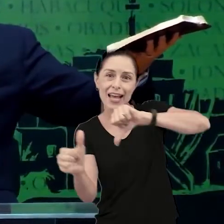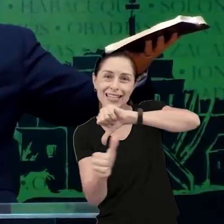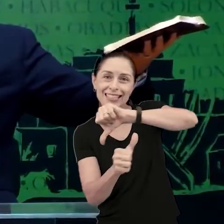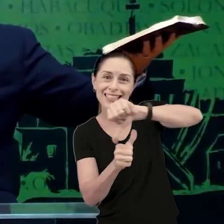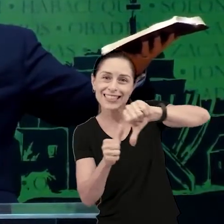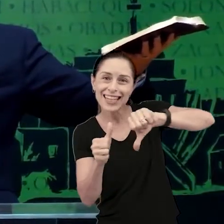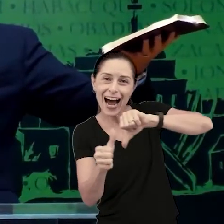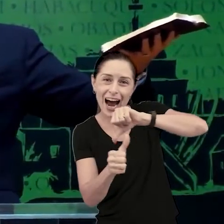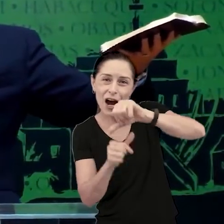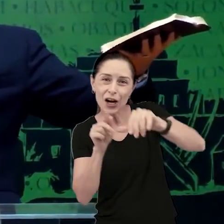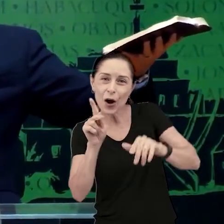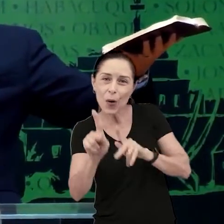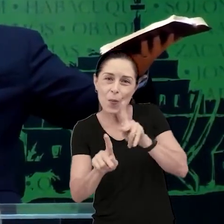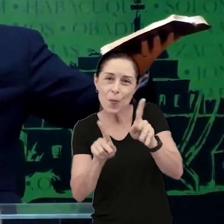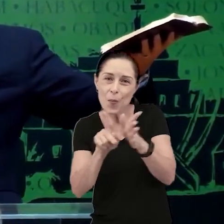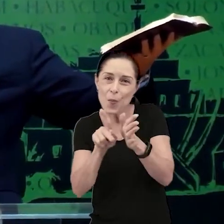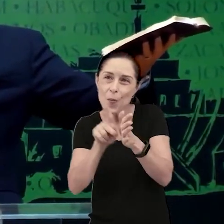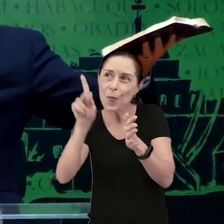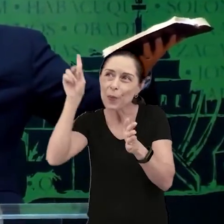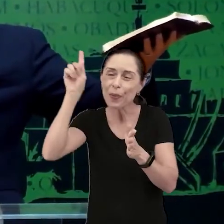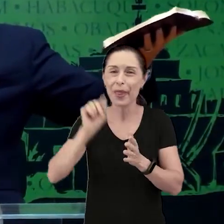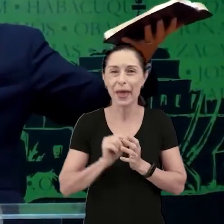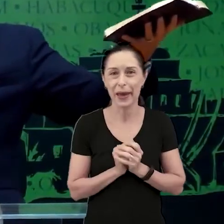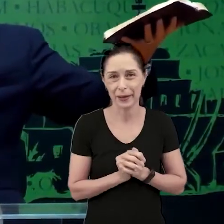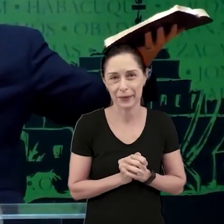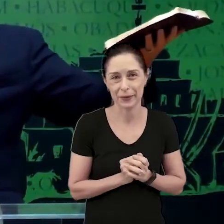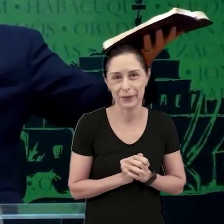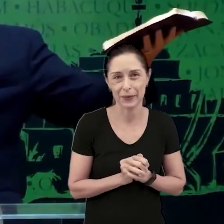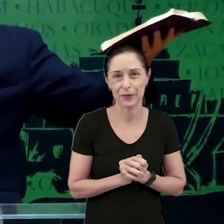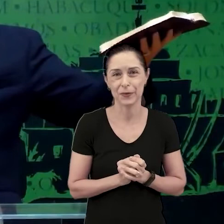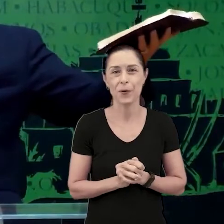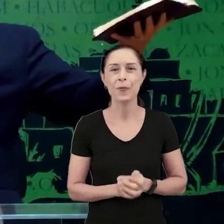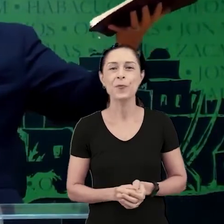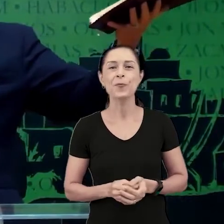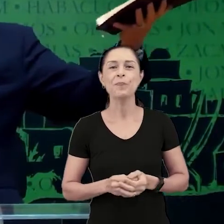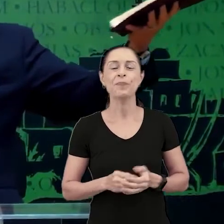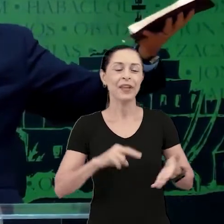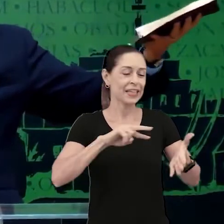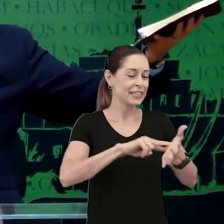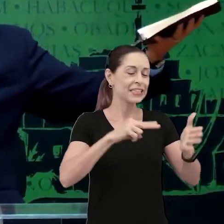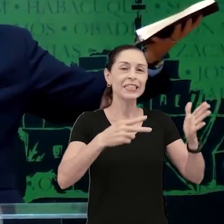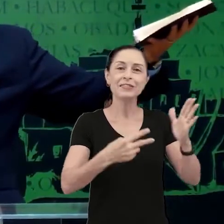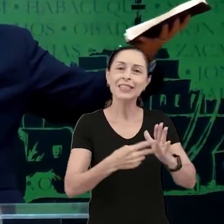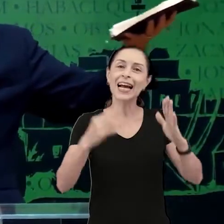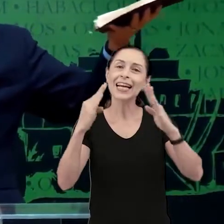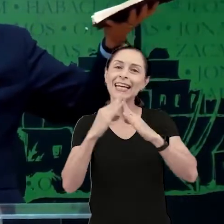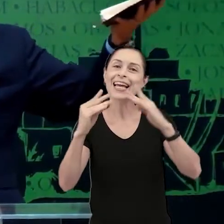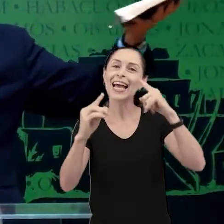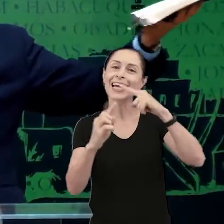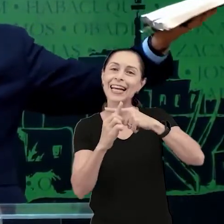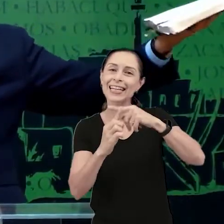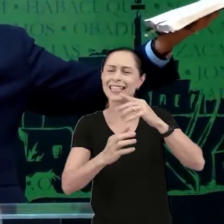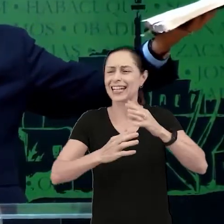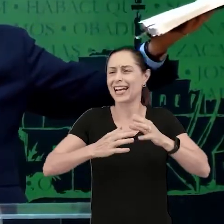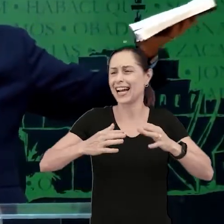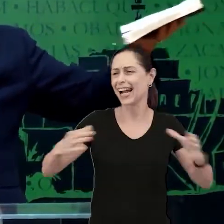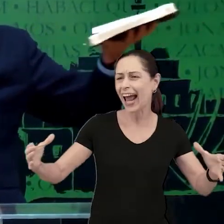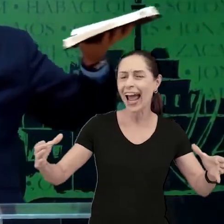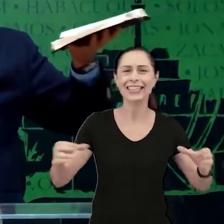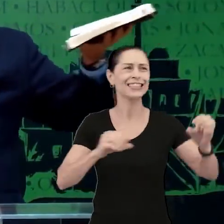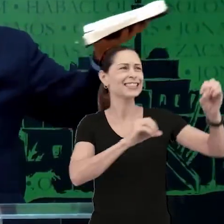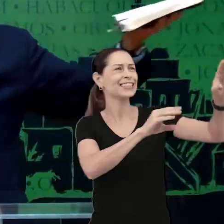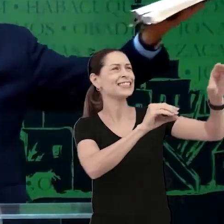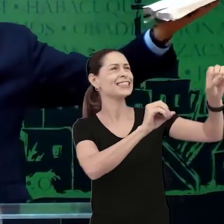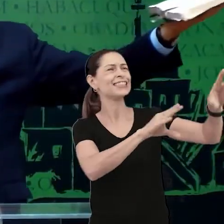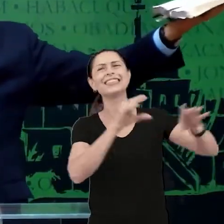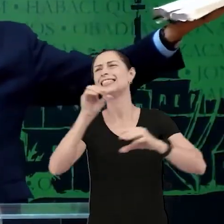ampliada. Esse é um retrato da igreja. Esse é o retrato do povo de Deus, que alarga as suas fronteiras, que espraia a sua influência,